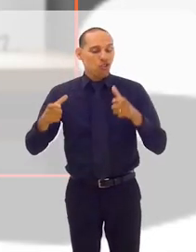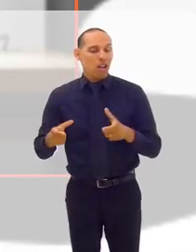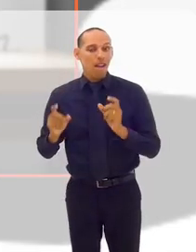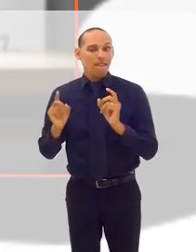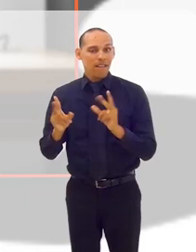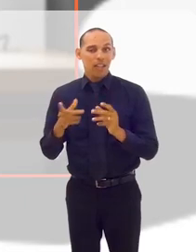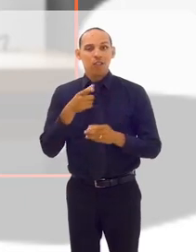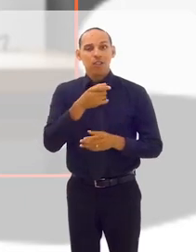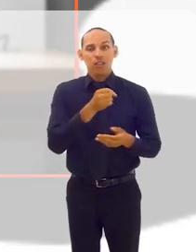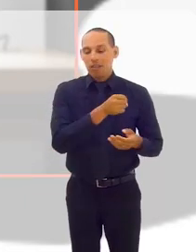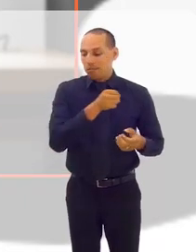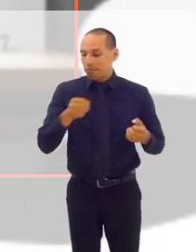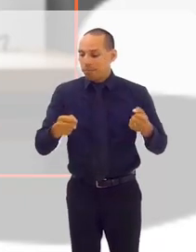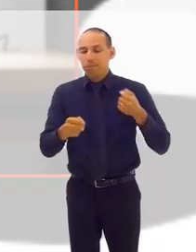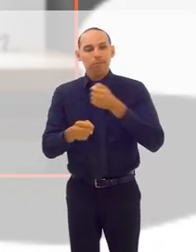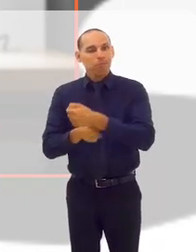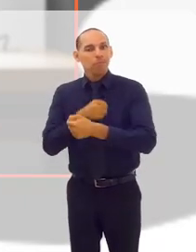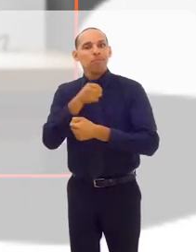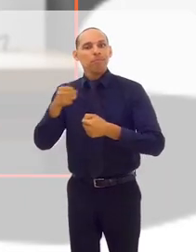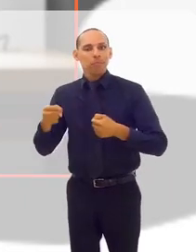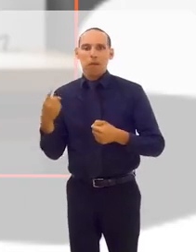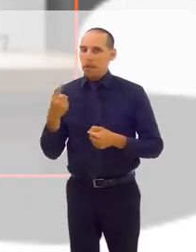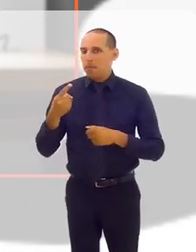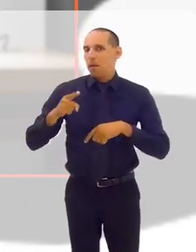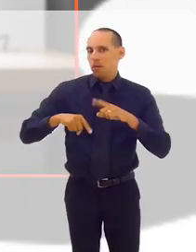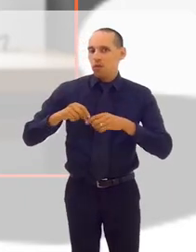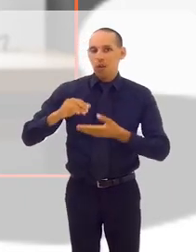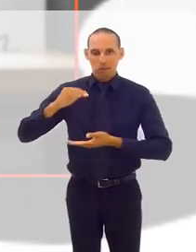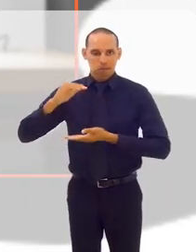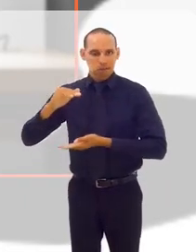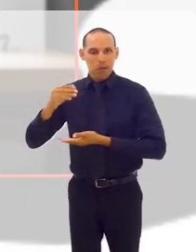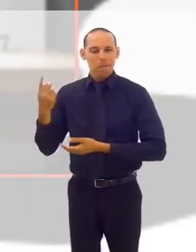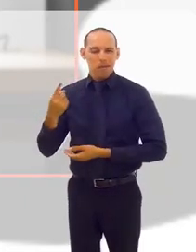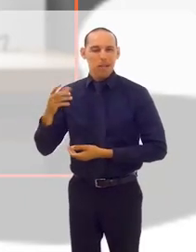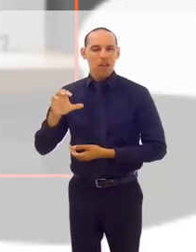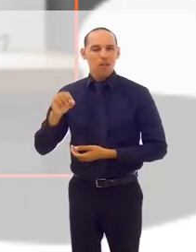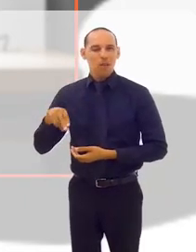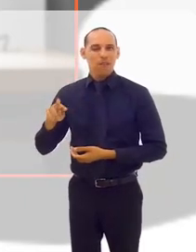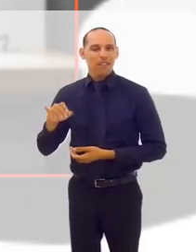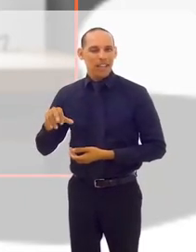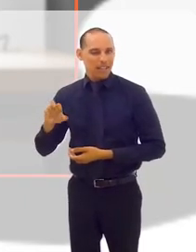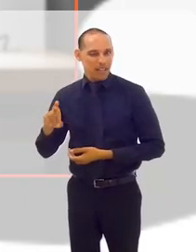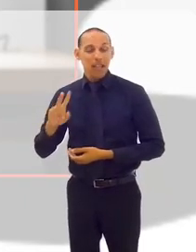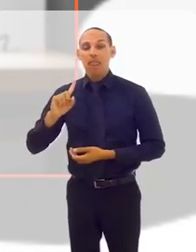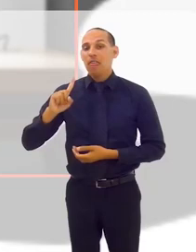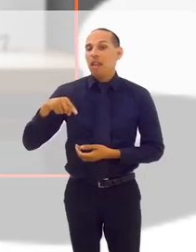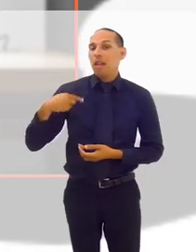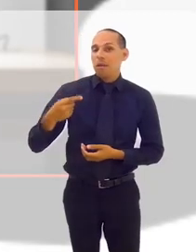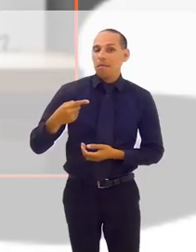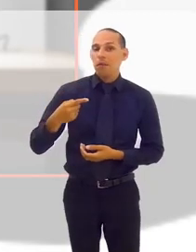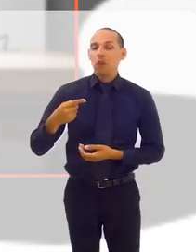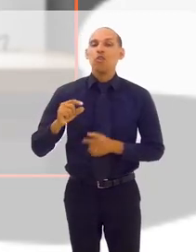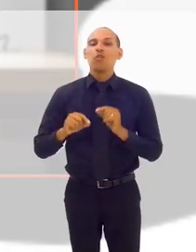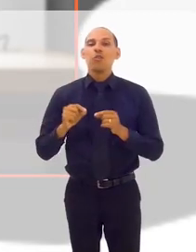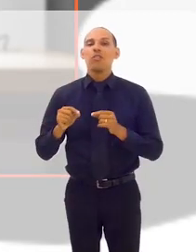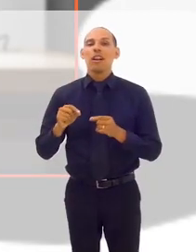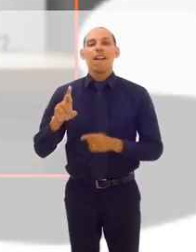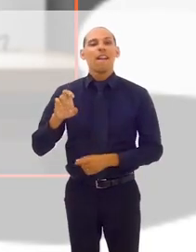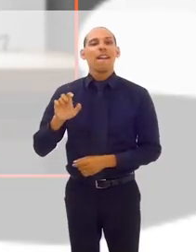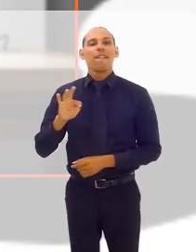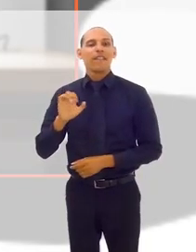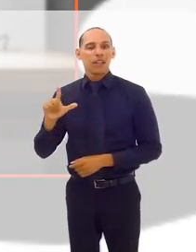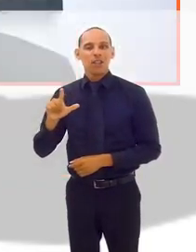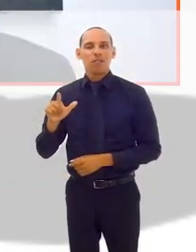ponto de venda para que você possa abastecer tanto com o primeiro produto, o primeiro container inicial, e depois você poder fazer